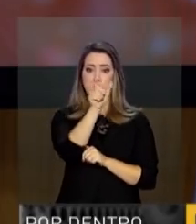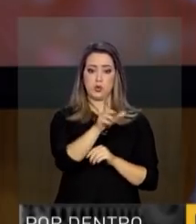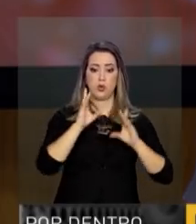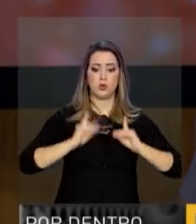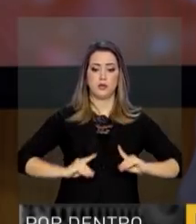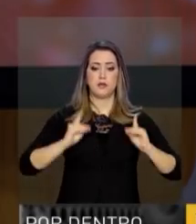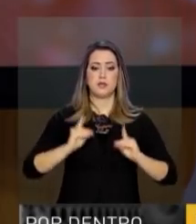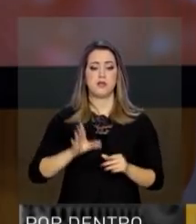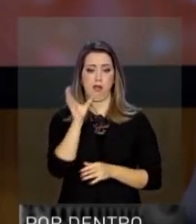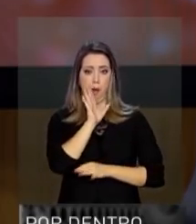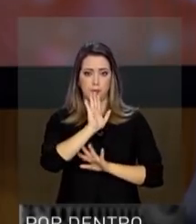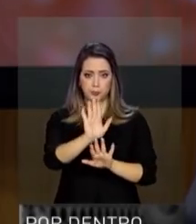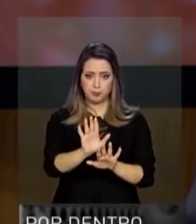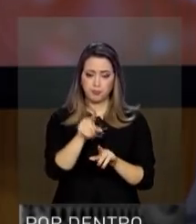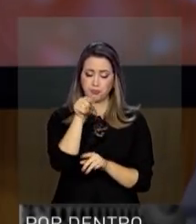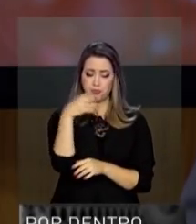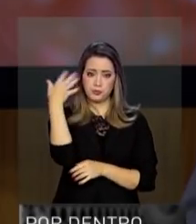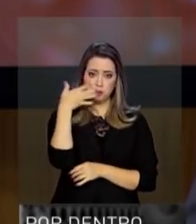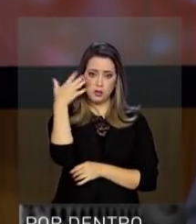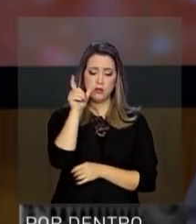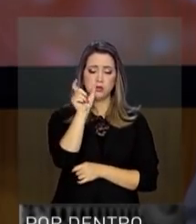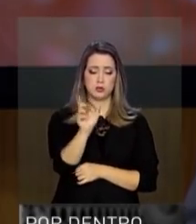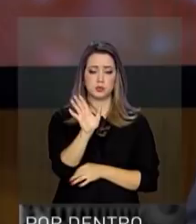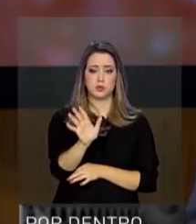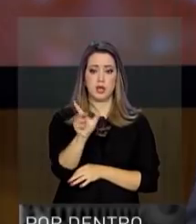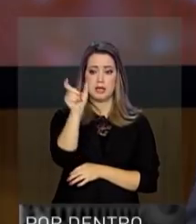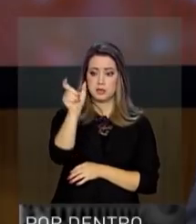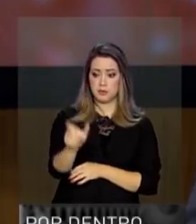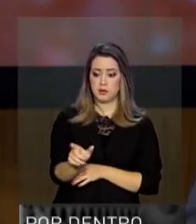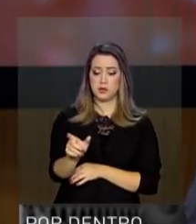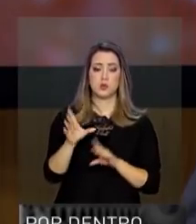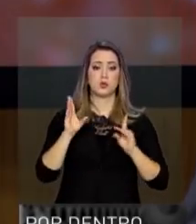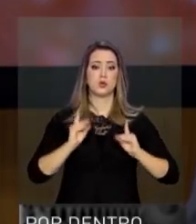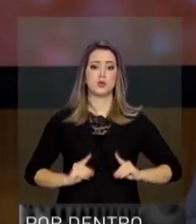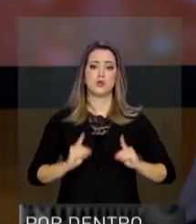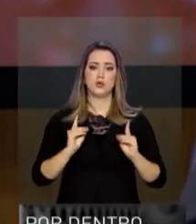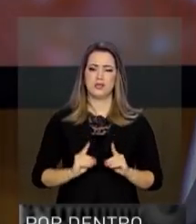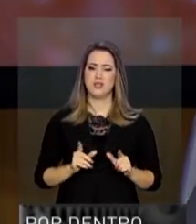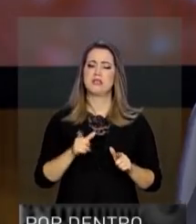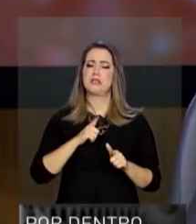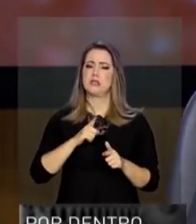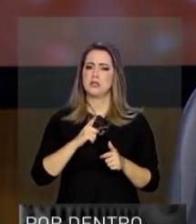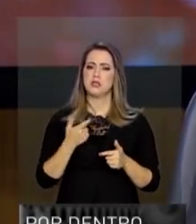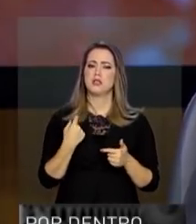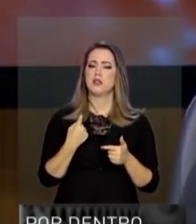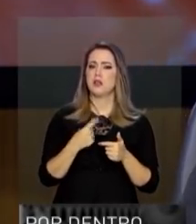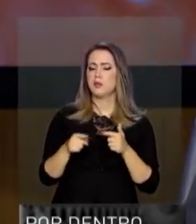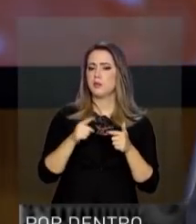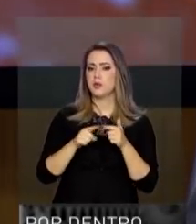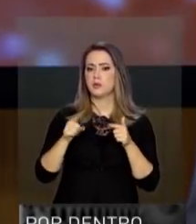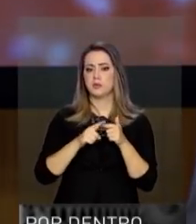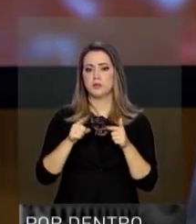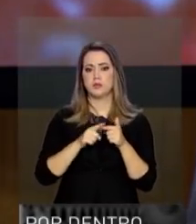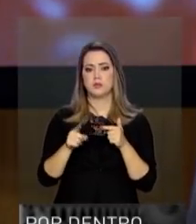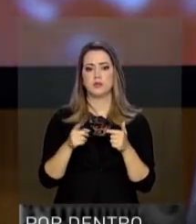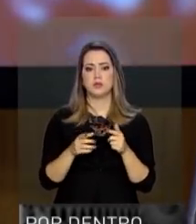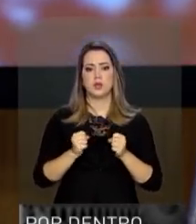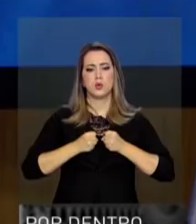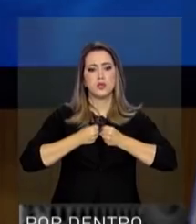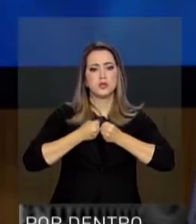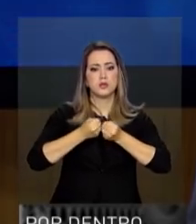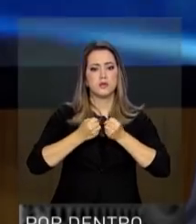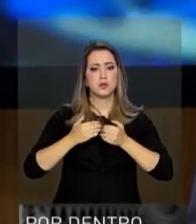muito rápida? As pessoas com deficiência têm algum prejuízo ou trabalham ali, fazem um esforço maior